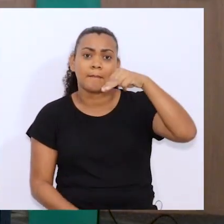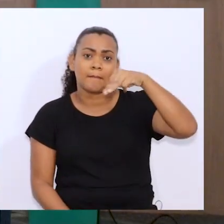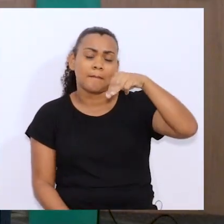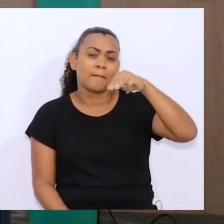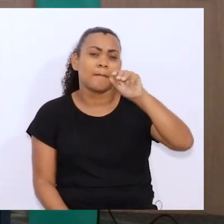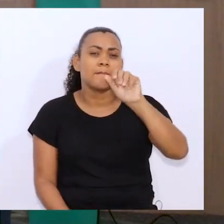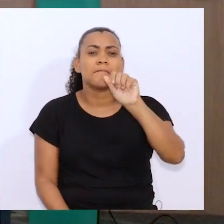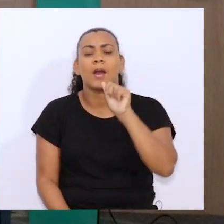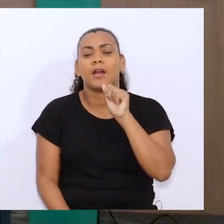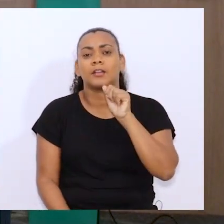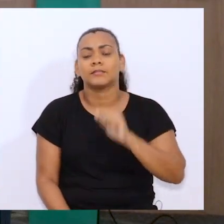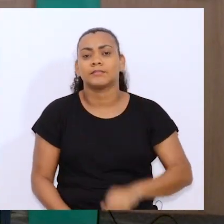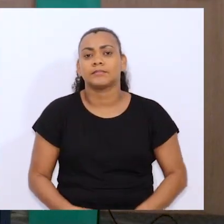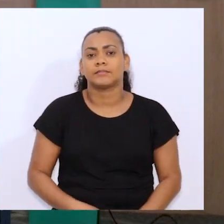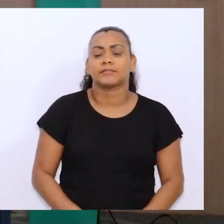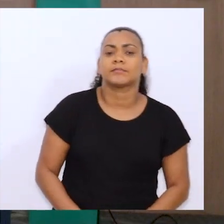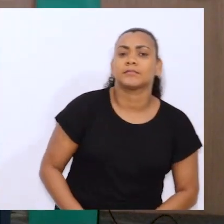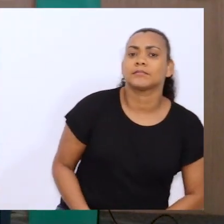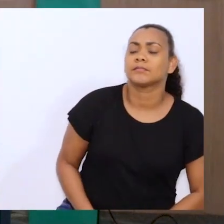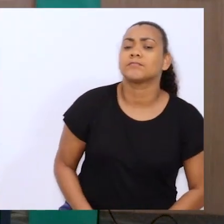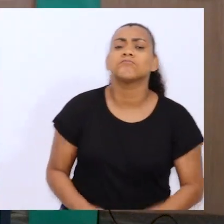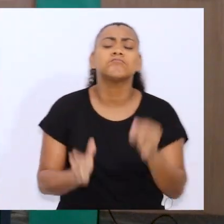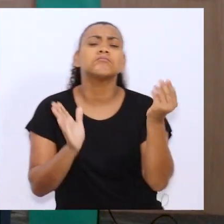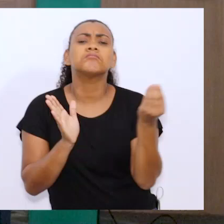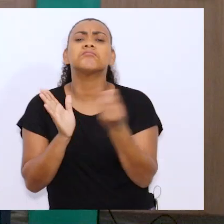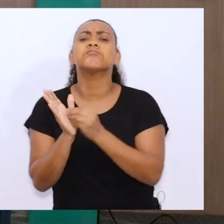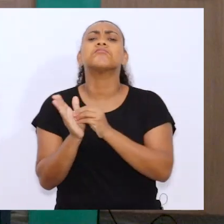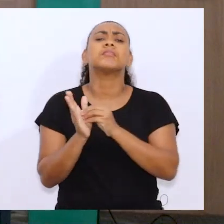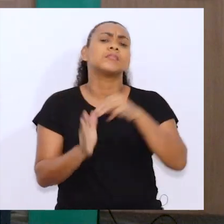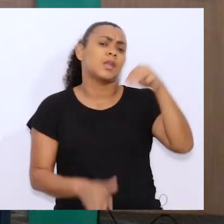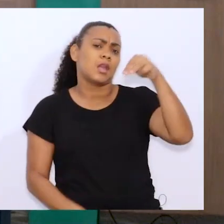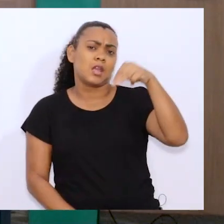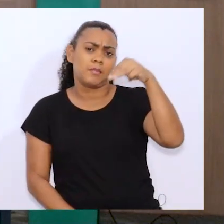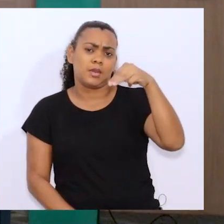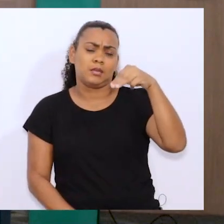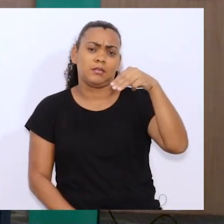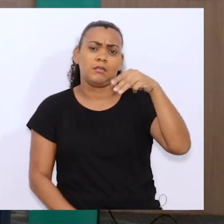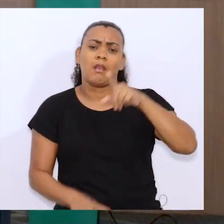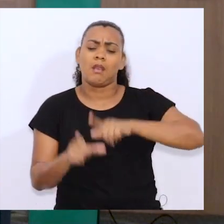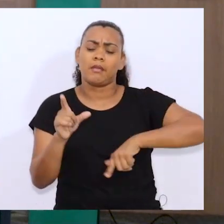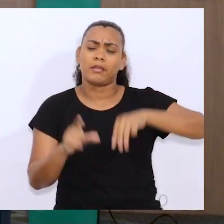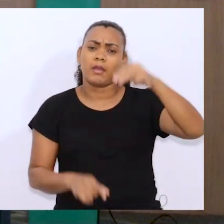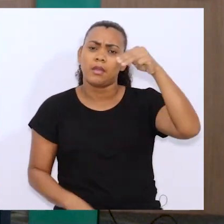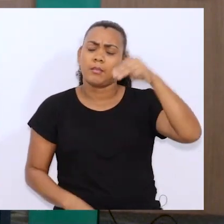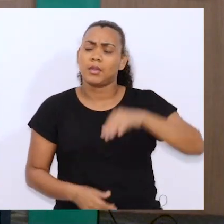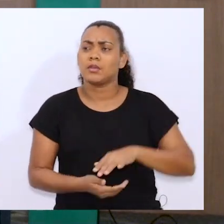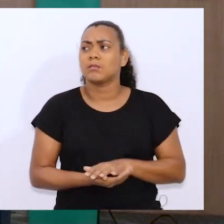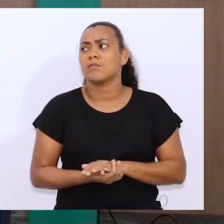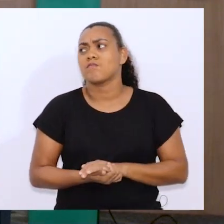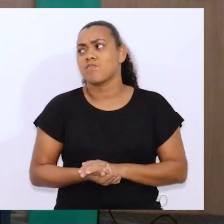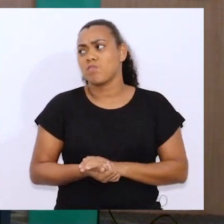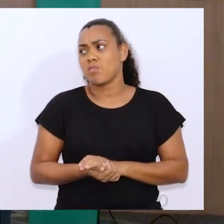Qual é o som que estou fazendo? Ma. Então, qual letra será? Qual letra teremos que colocar aqui?